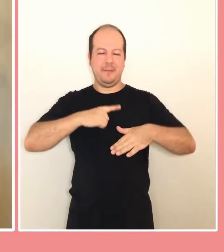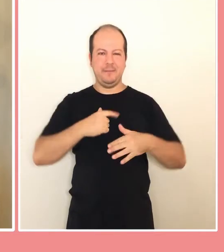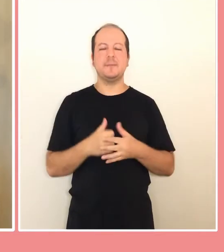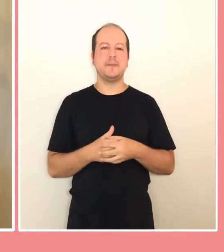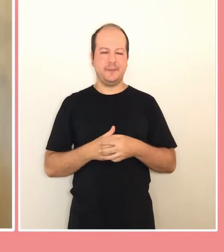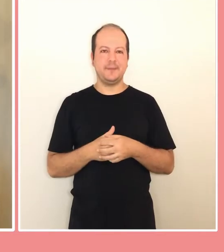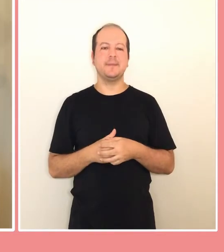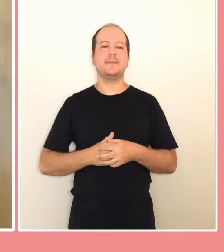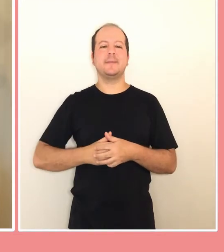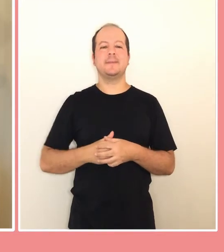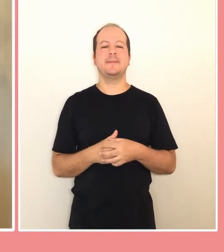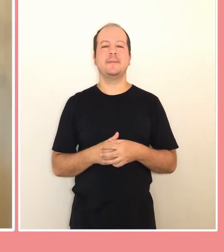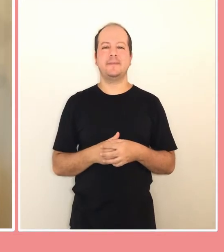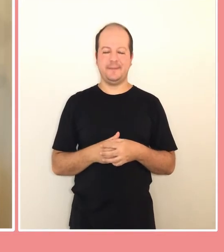aí